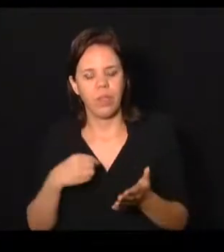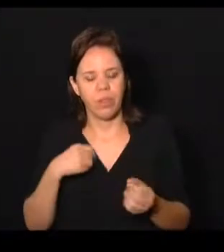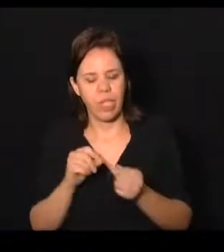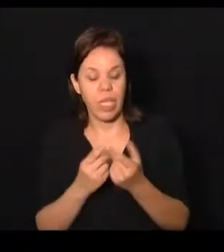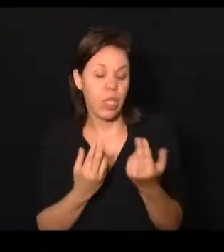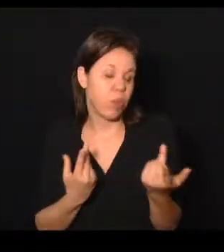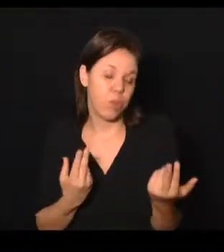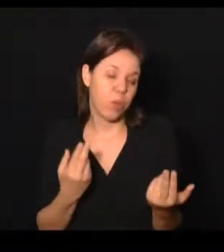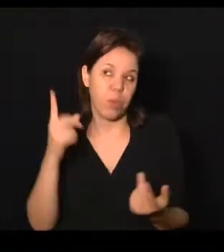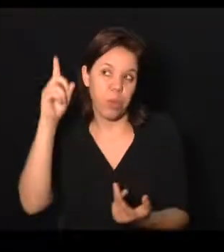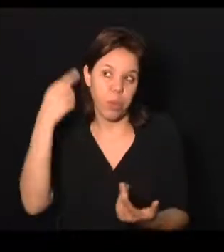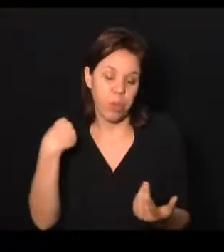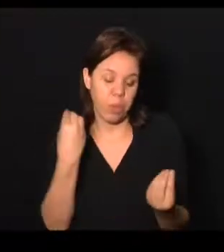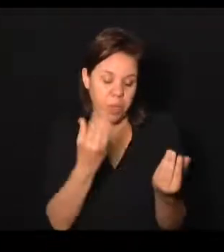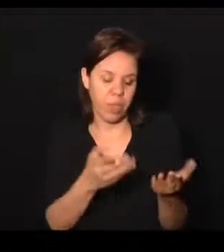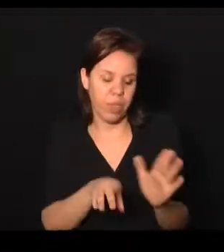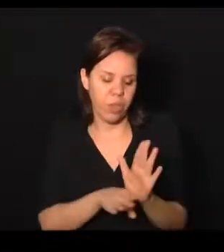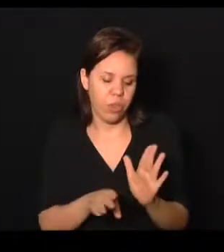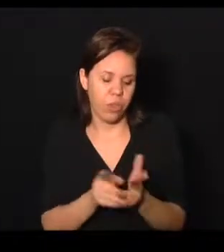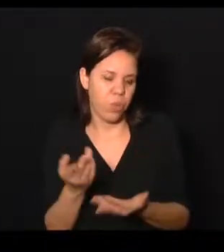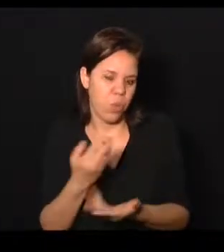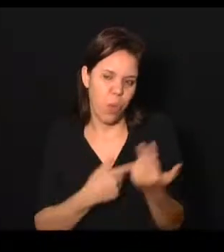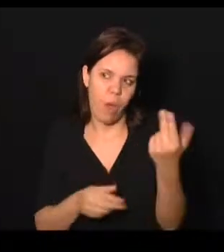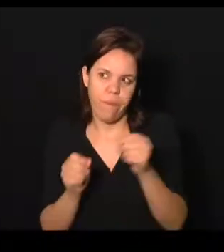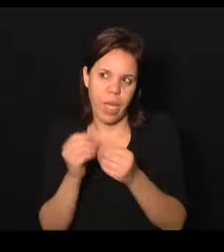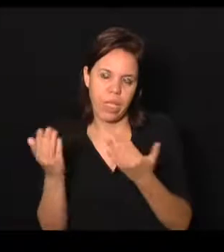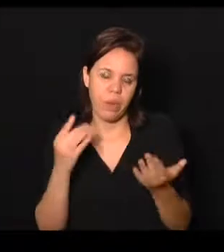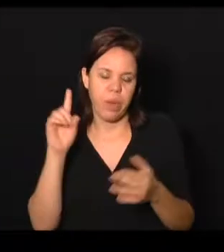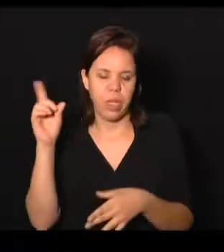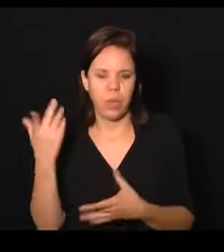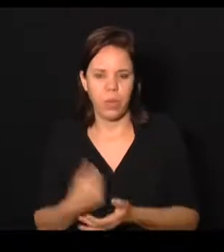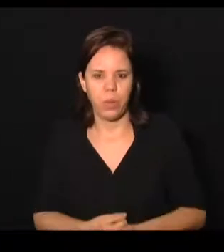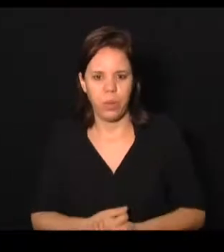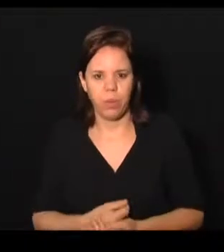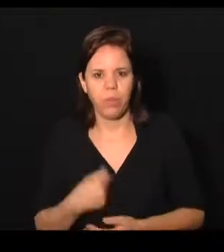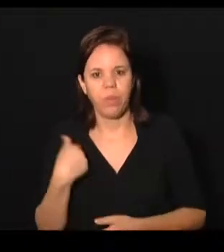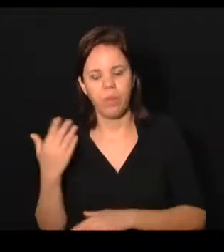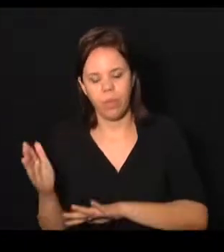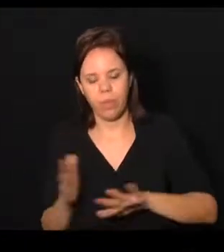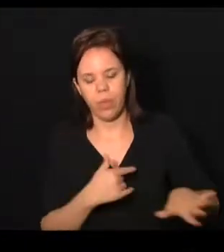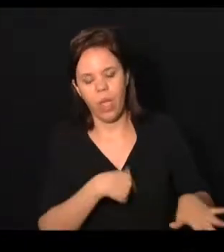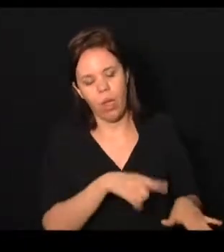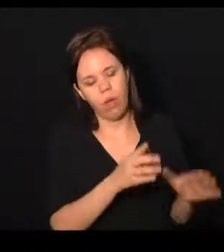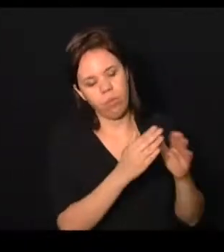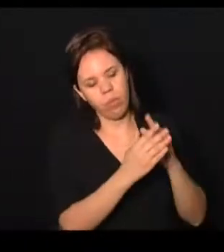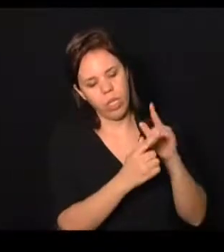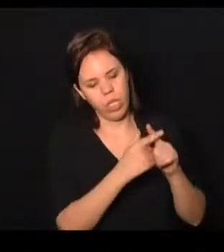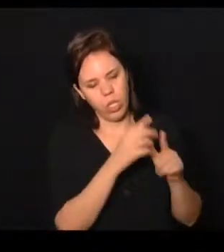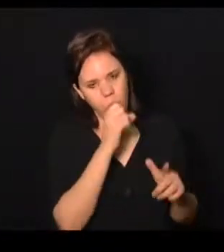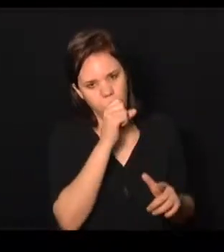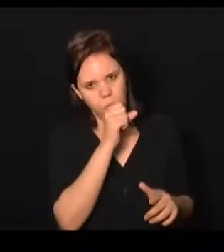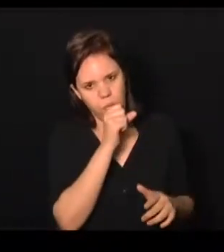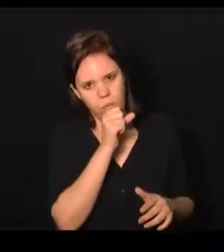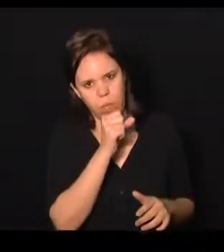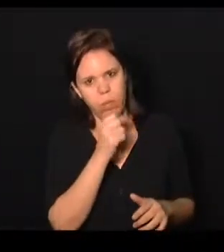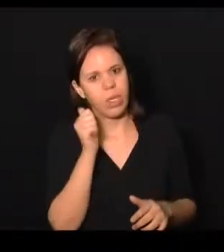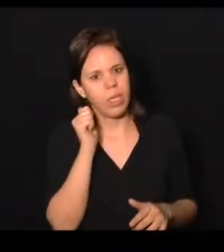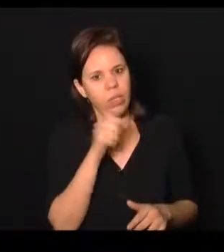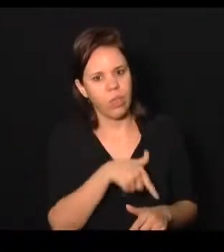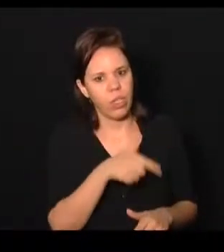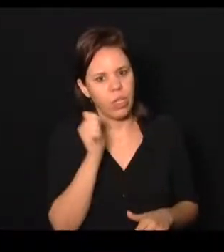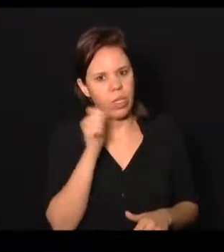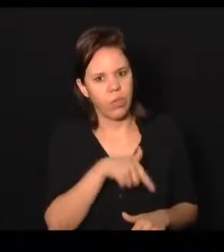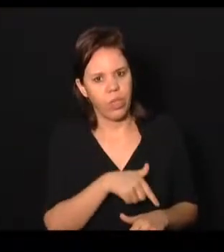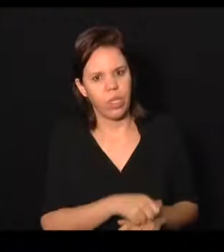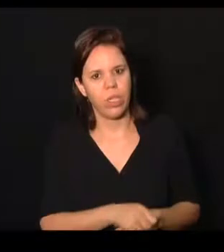fizeste. Né? O próprio Deus falará isso aí para os senhores também. Né? Então, eu saindo da igreja, fui um sábado dos Adventistas, até uma lição